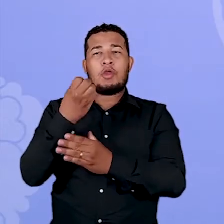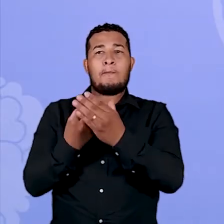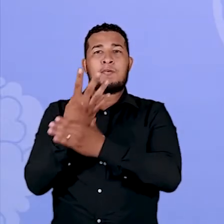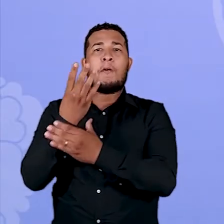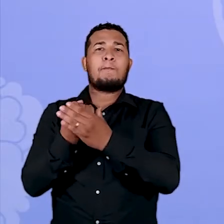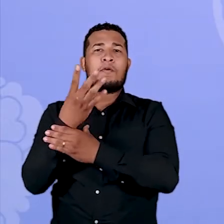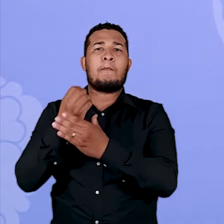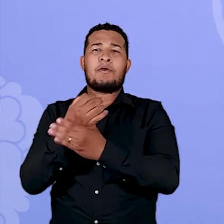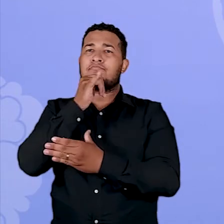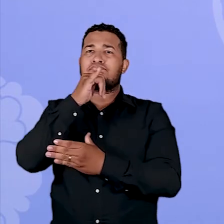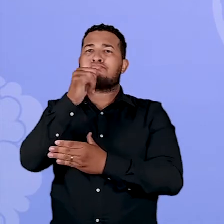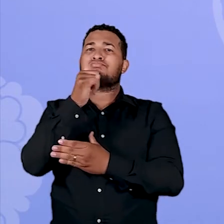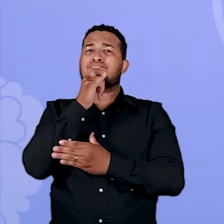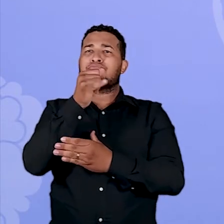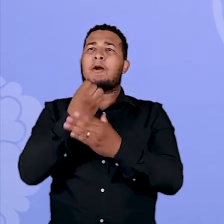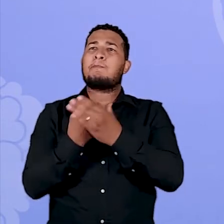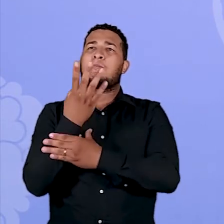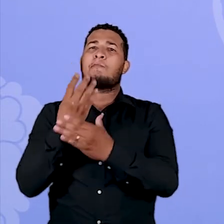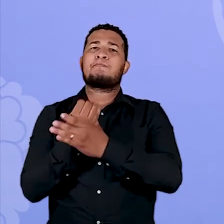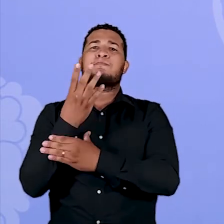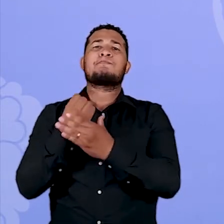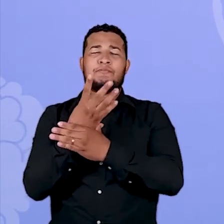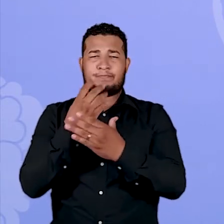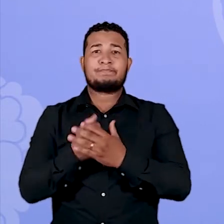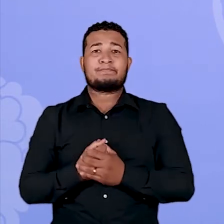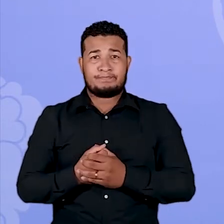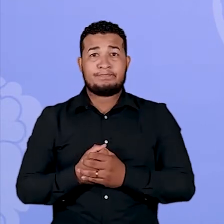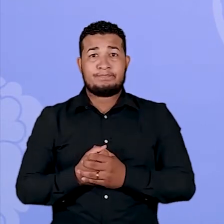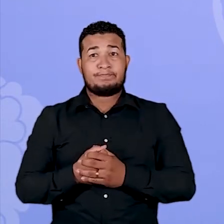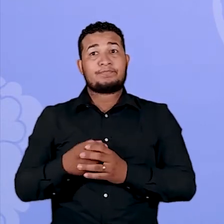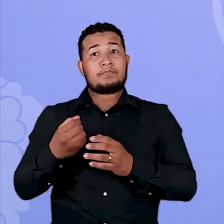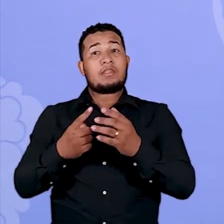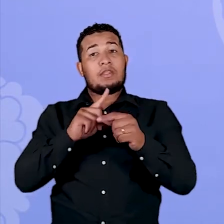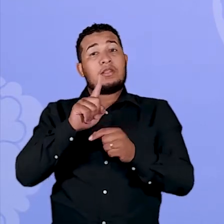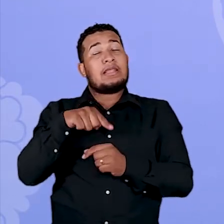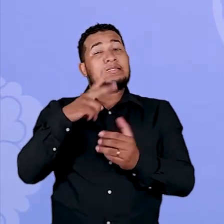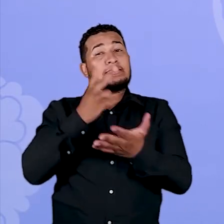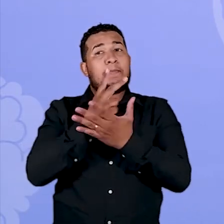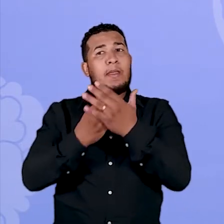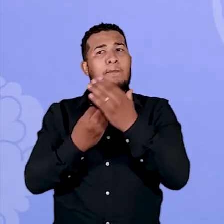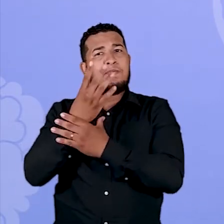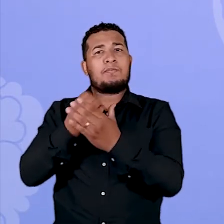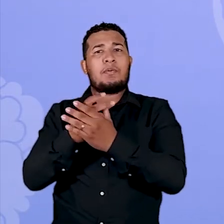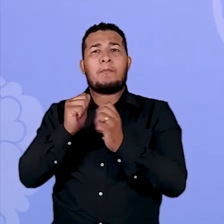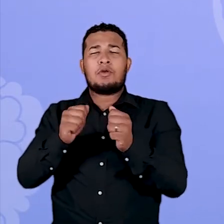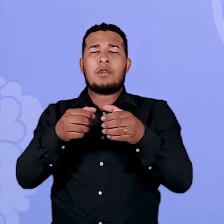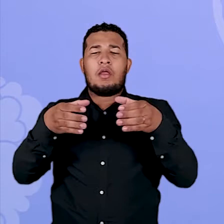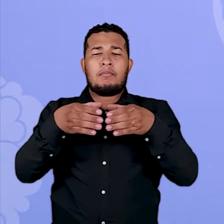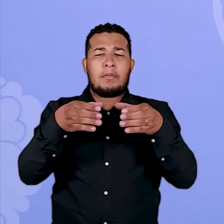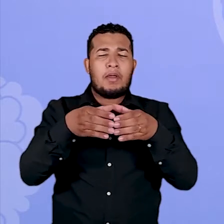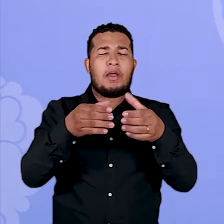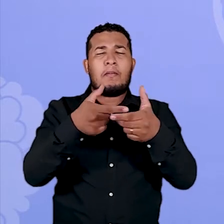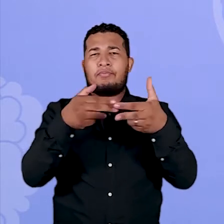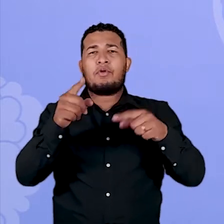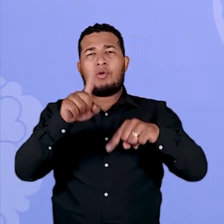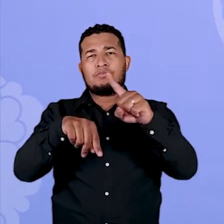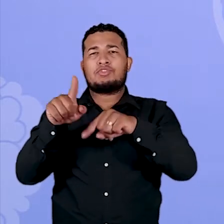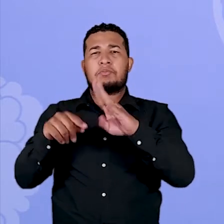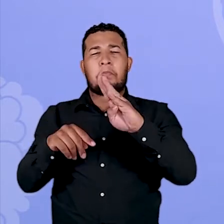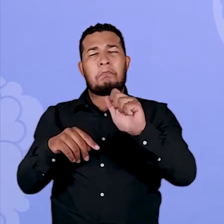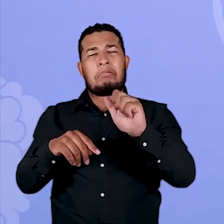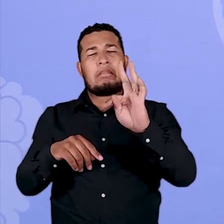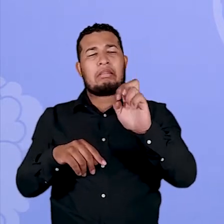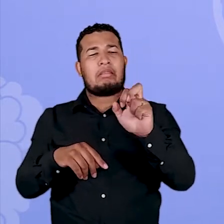fonte. Toda vez que tiver uma fonte, algo que fornece energia para esse nosso circuito, a gente vai chamar ele de fonte. Bateria, pilha, energia fornecida